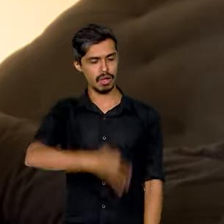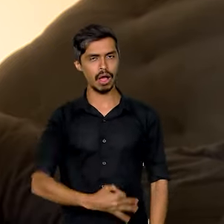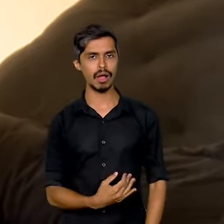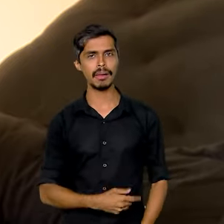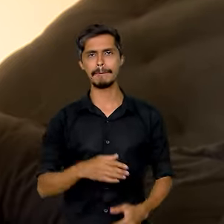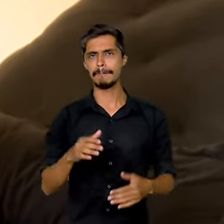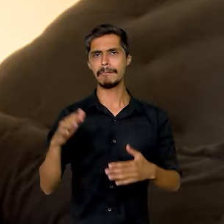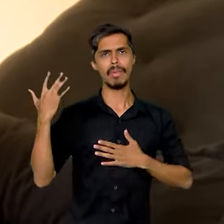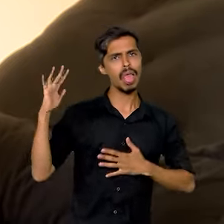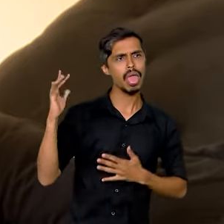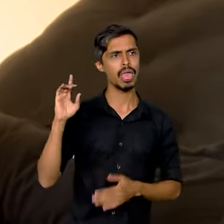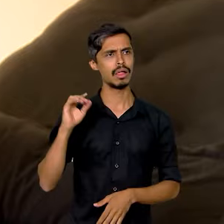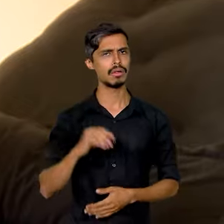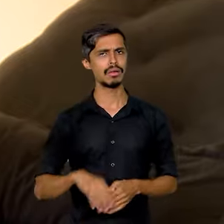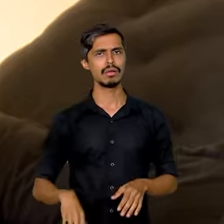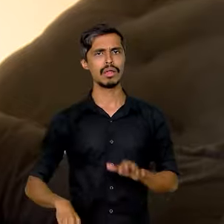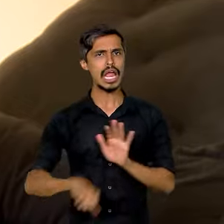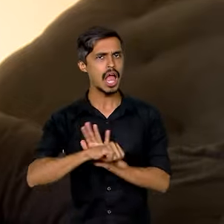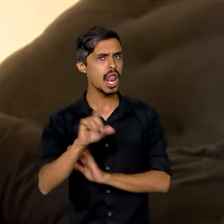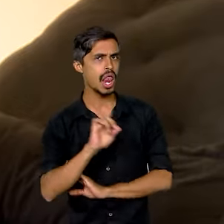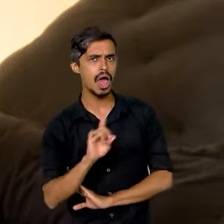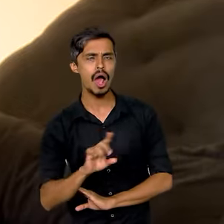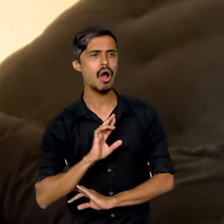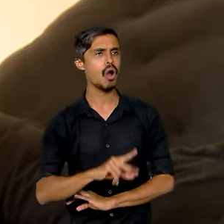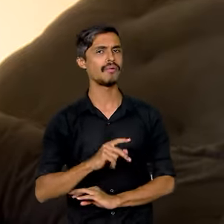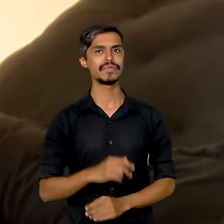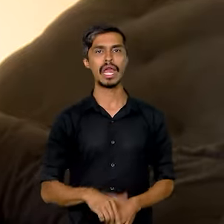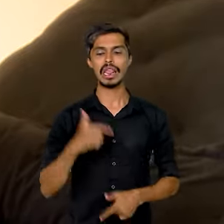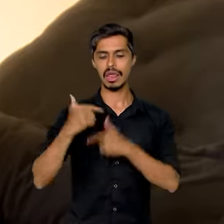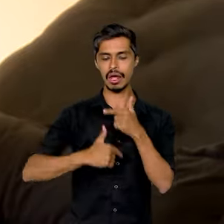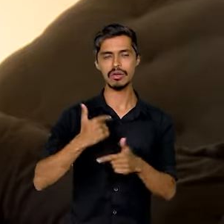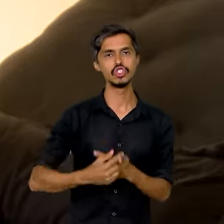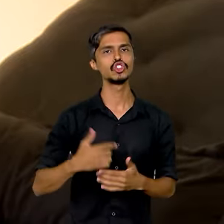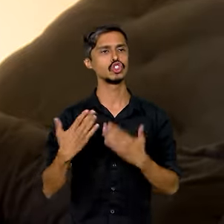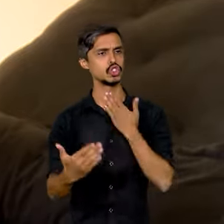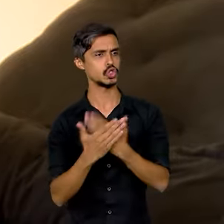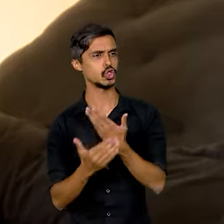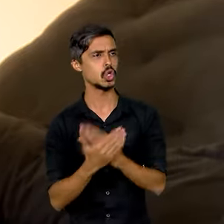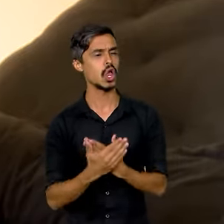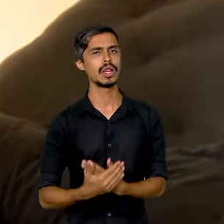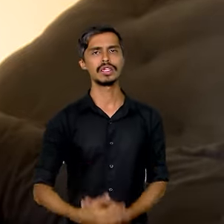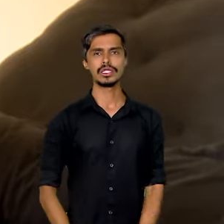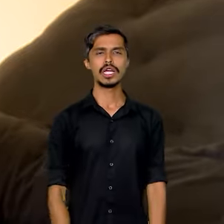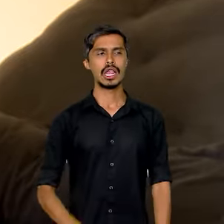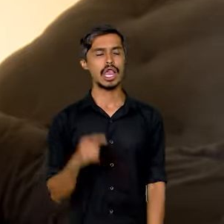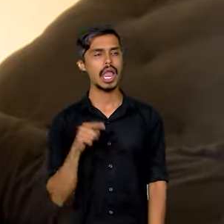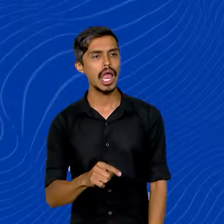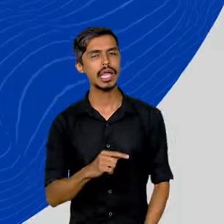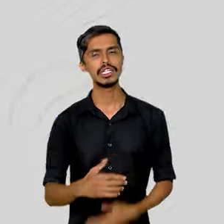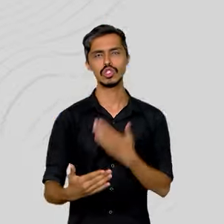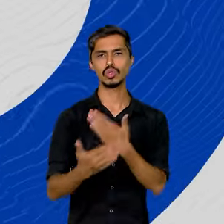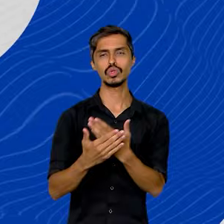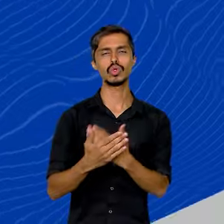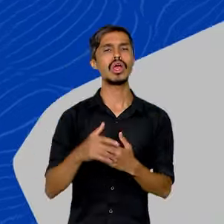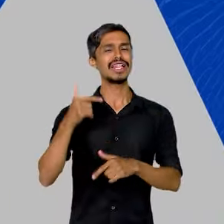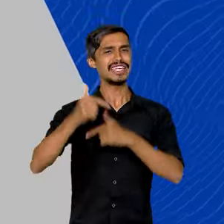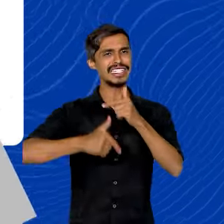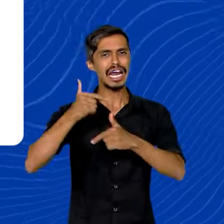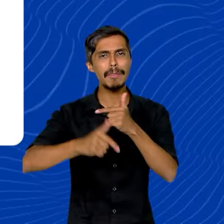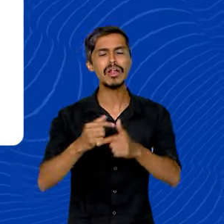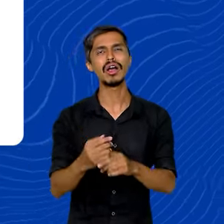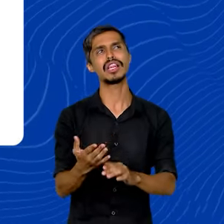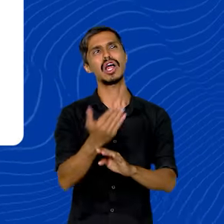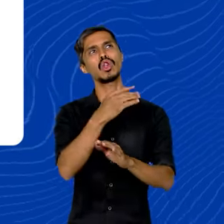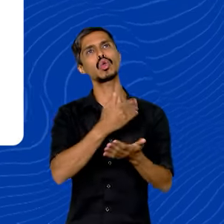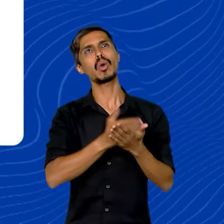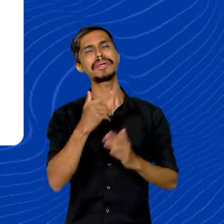bandido. Ele era trabalhador, ele era estudante. O Gustavo trabalha desde os 14 anos. Nós procuramos o Tribunal